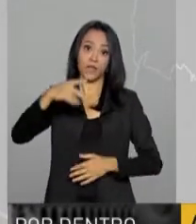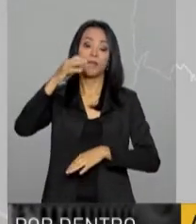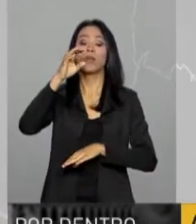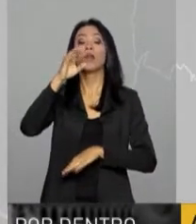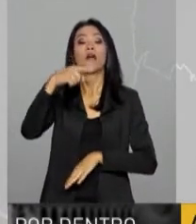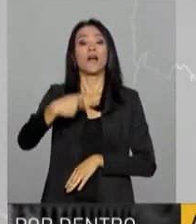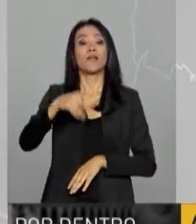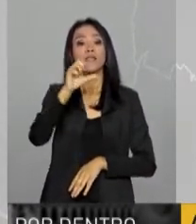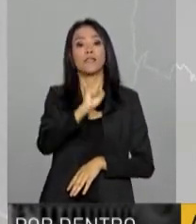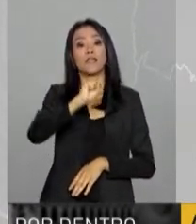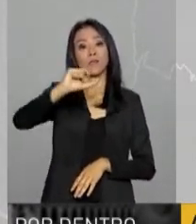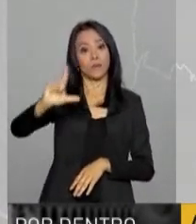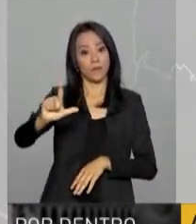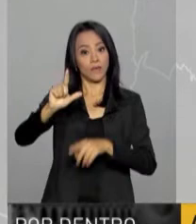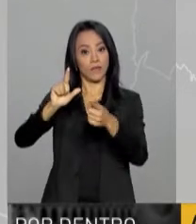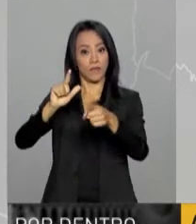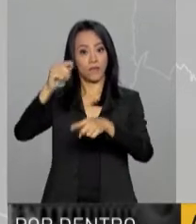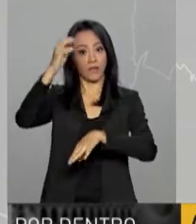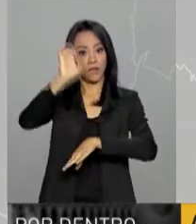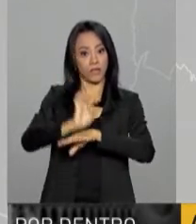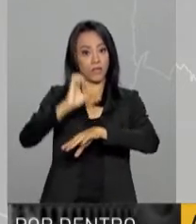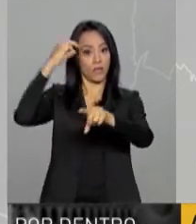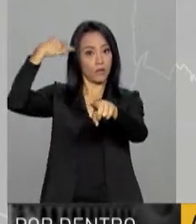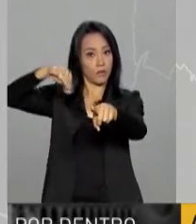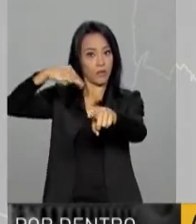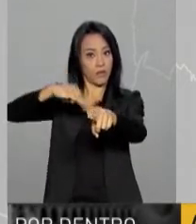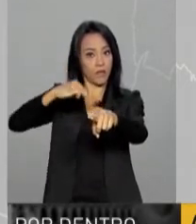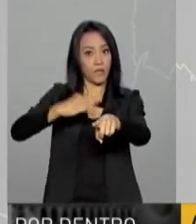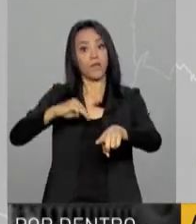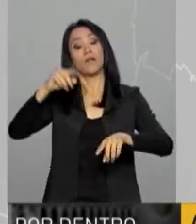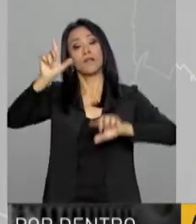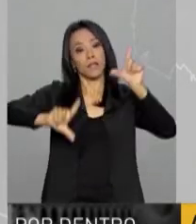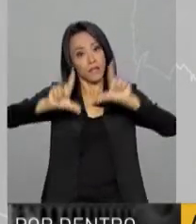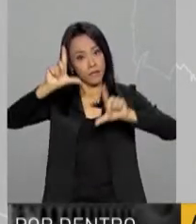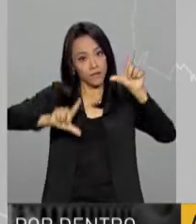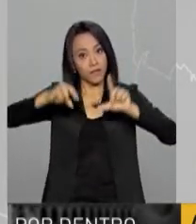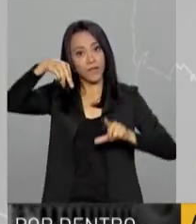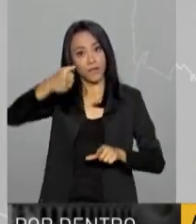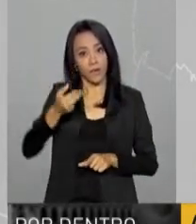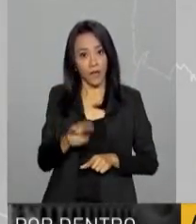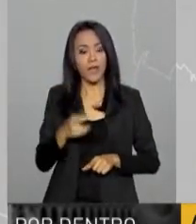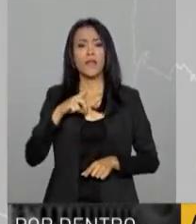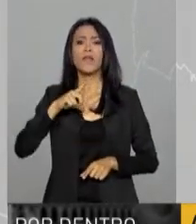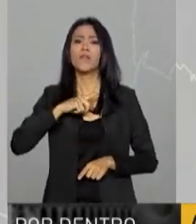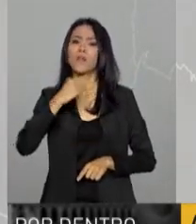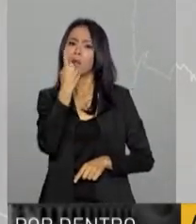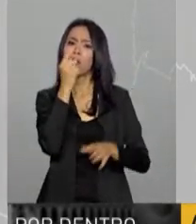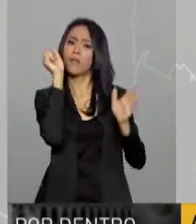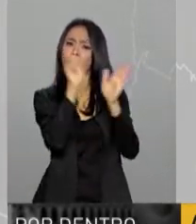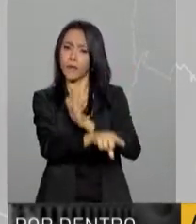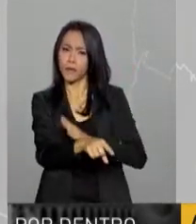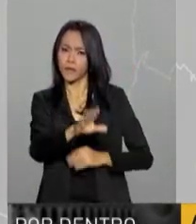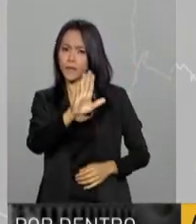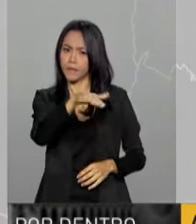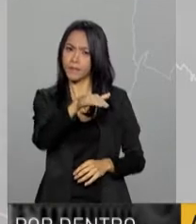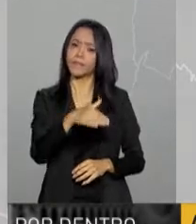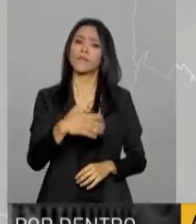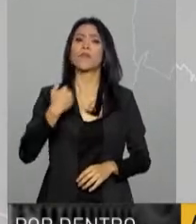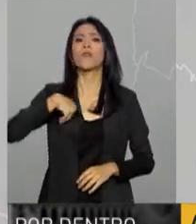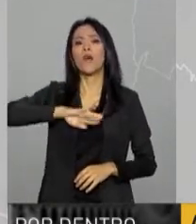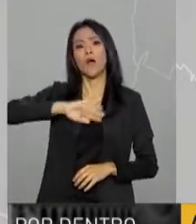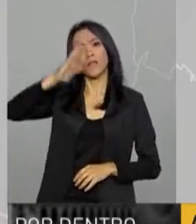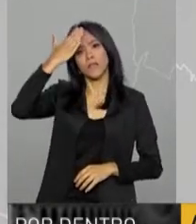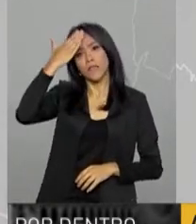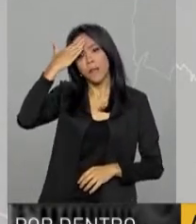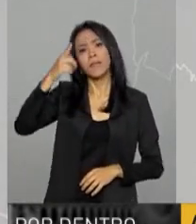programa passando a limpo em sintonia com vocês a radar tv nbr da rádio também eu tenho uma pergunta pro ministro que é o seguinte atentado que têm muito